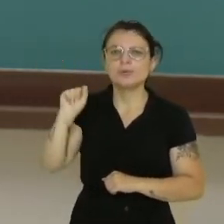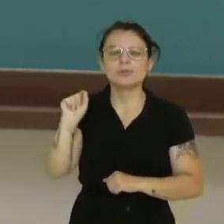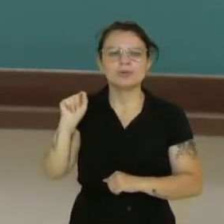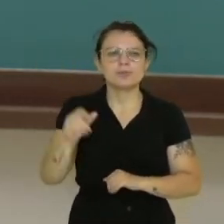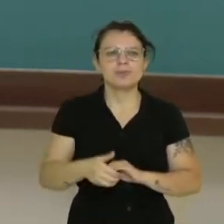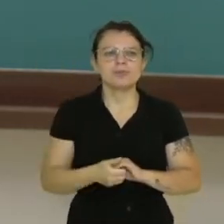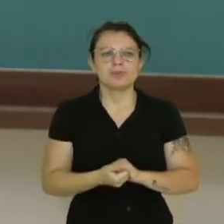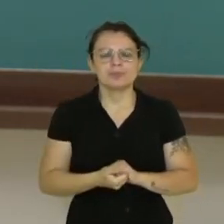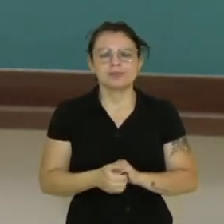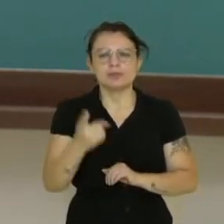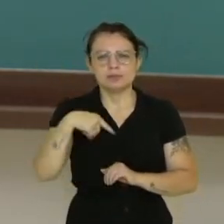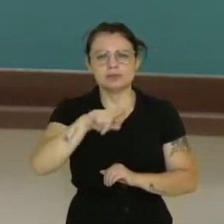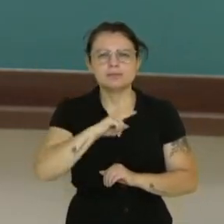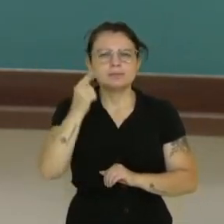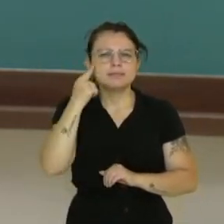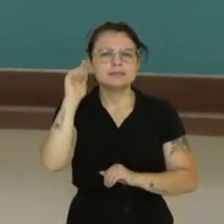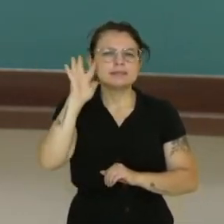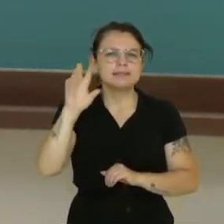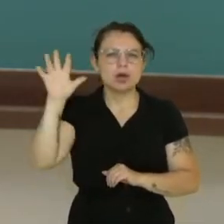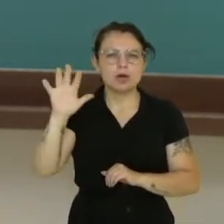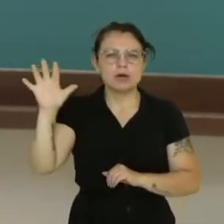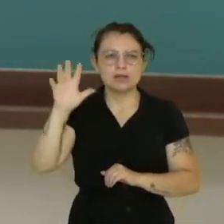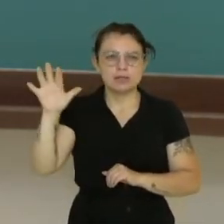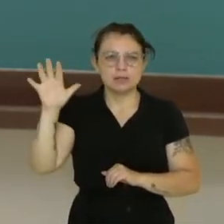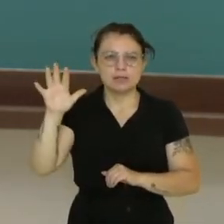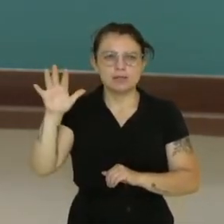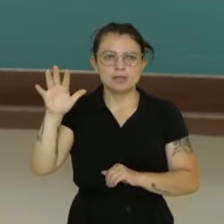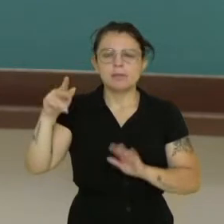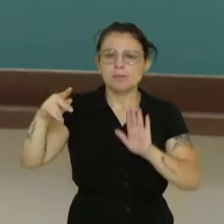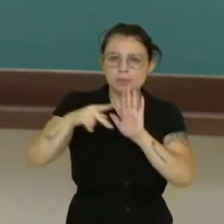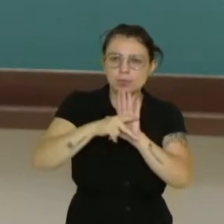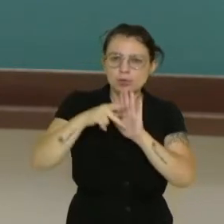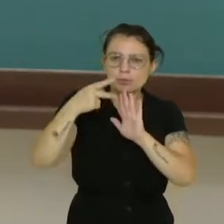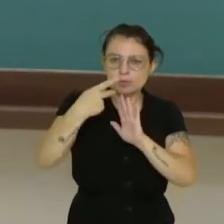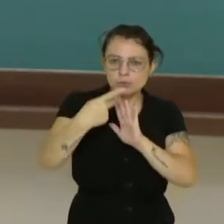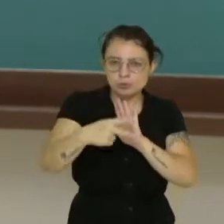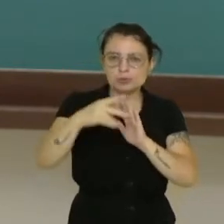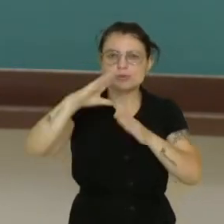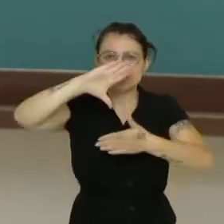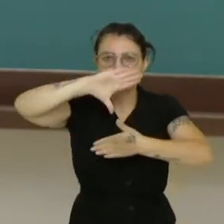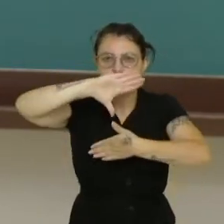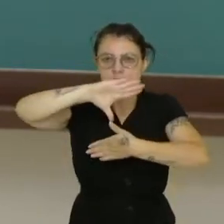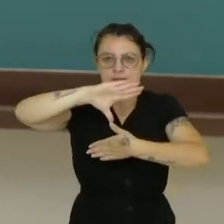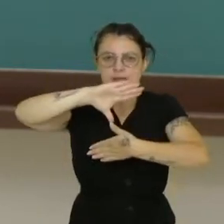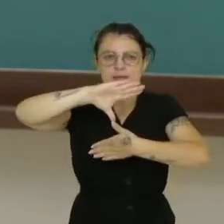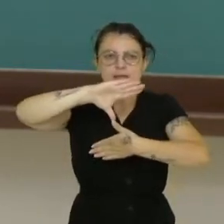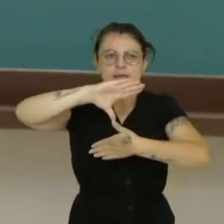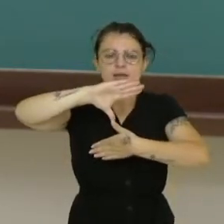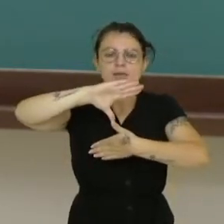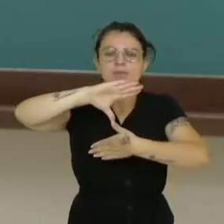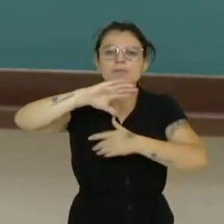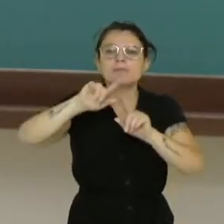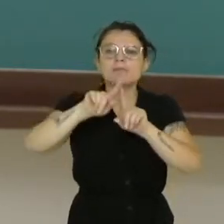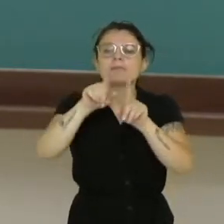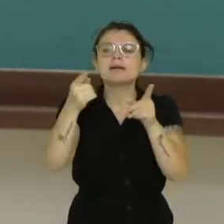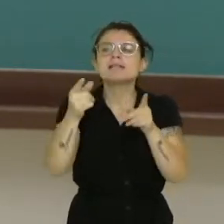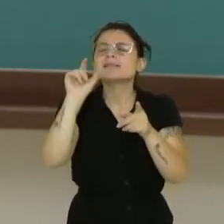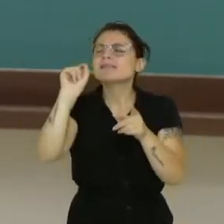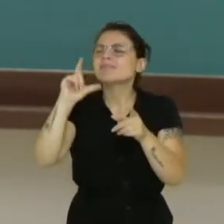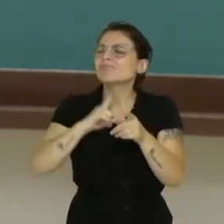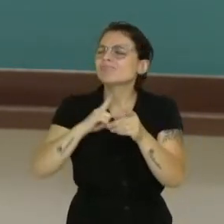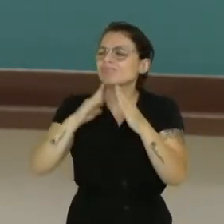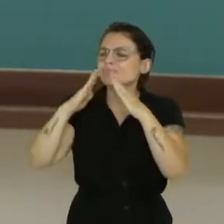que teoricamente ela faça parte do bloco continental americano, ela foi